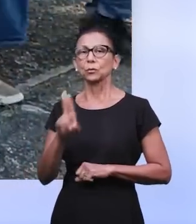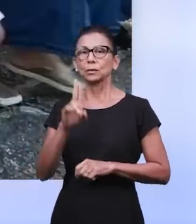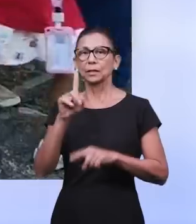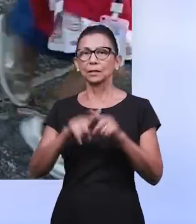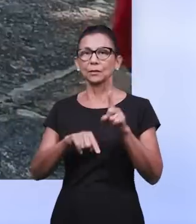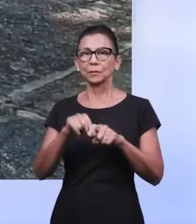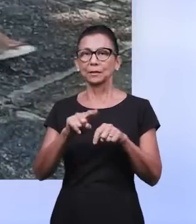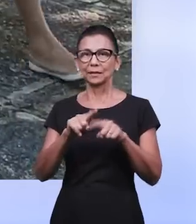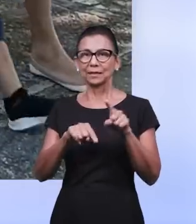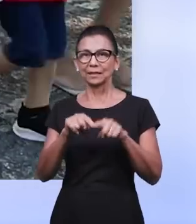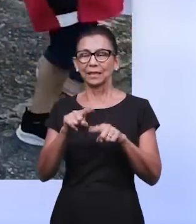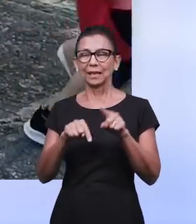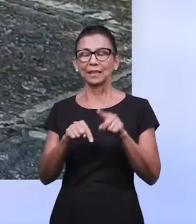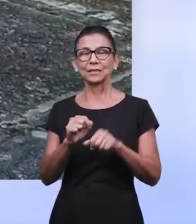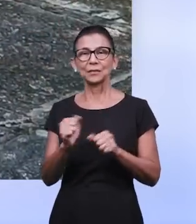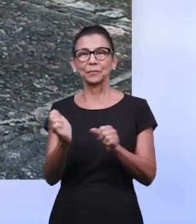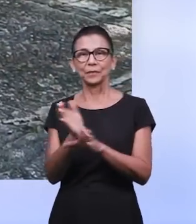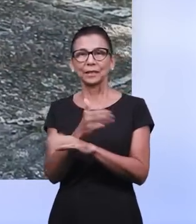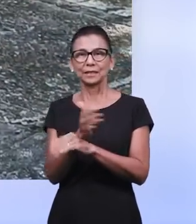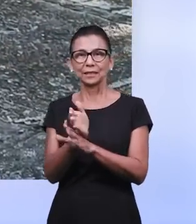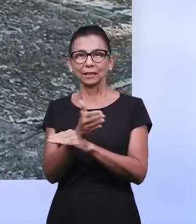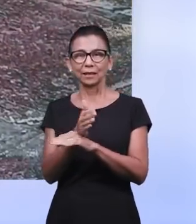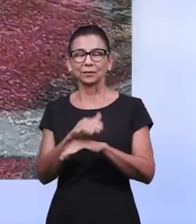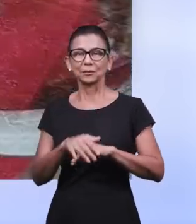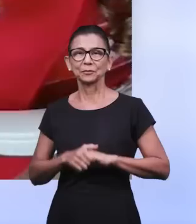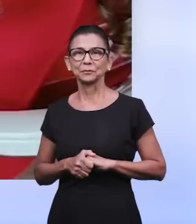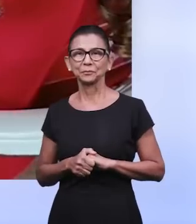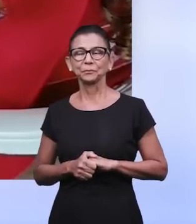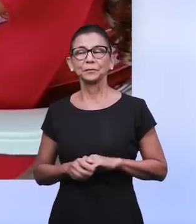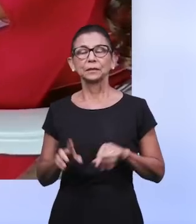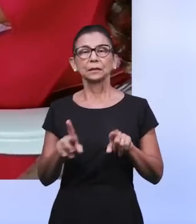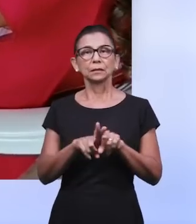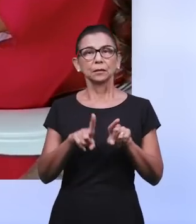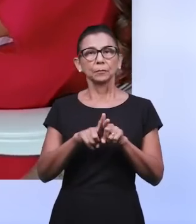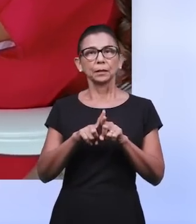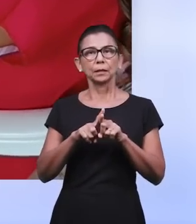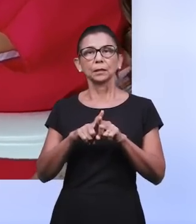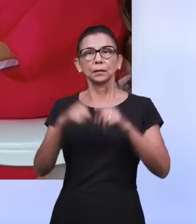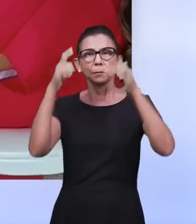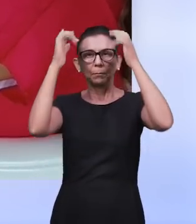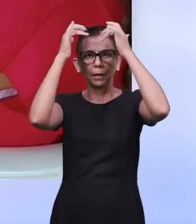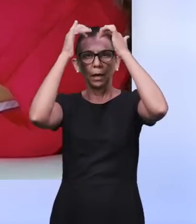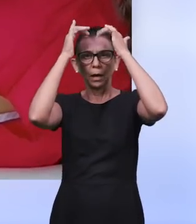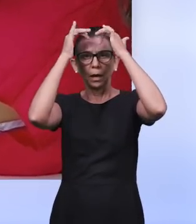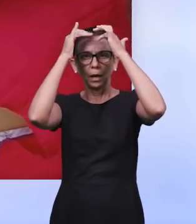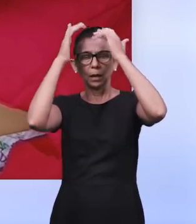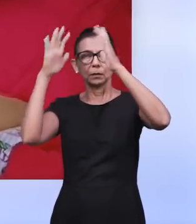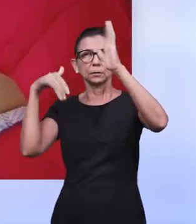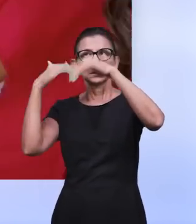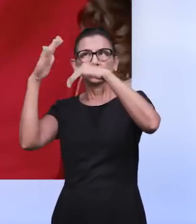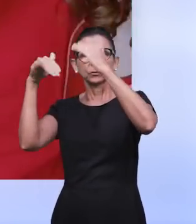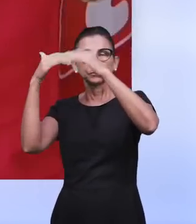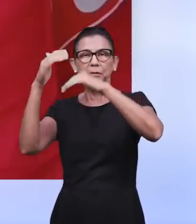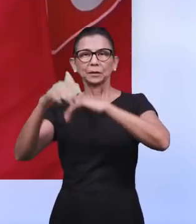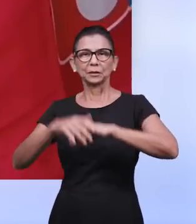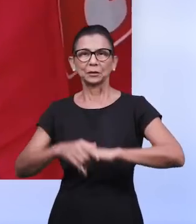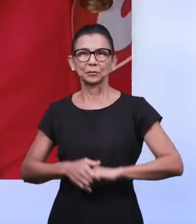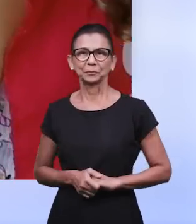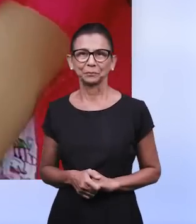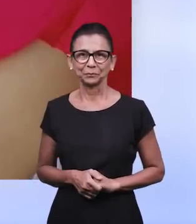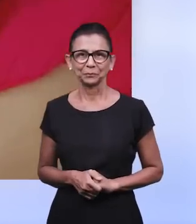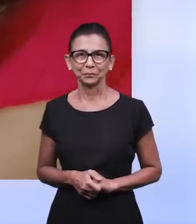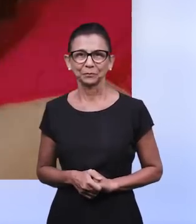de materiais recicláveis. Os pequenos ainda participaram de atividades para o desenvolvimento motor e estímulo do raciocínio